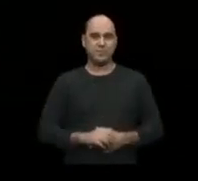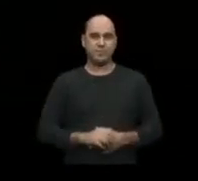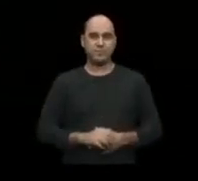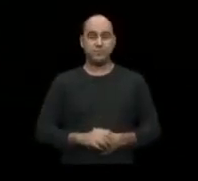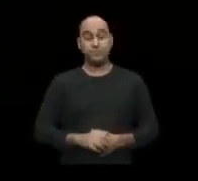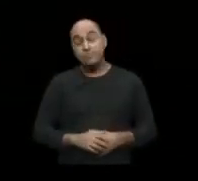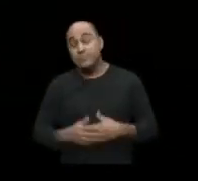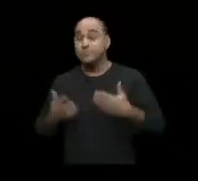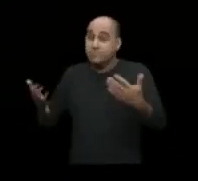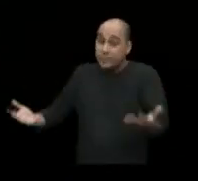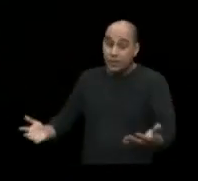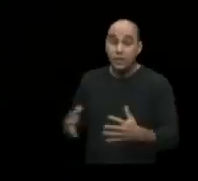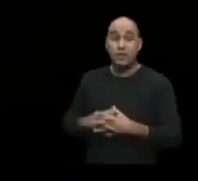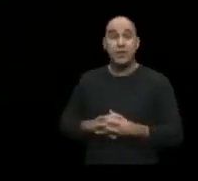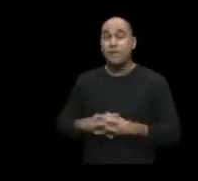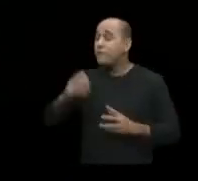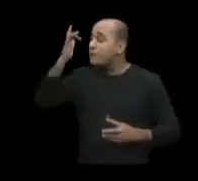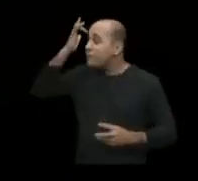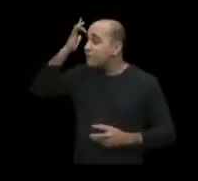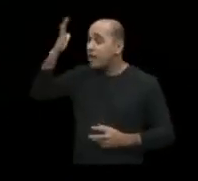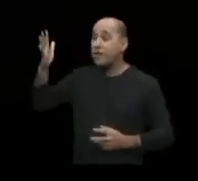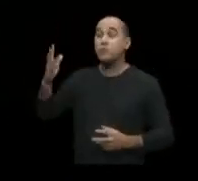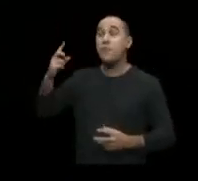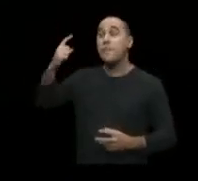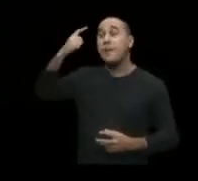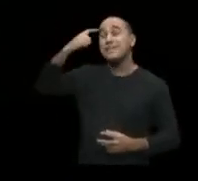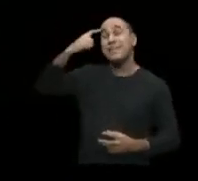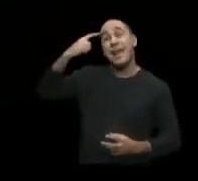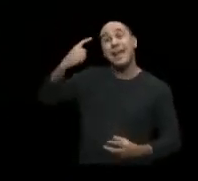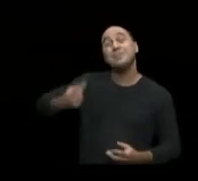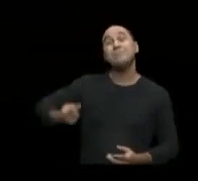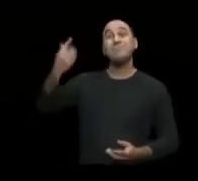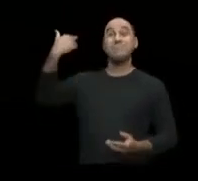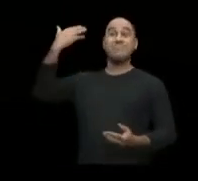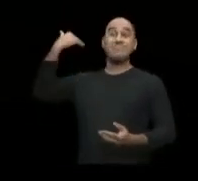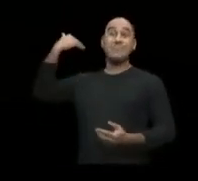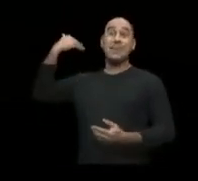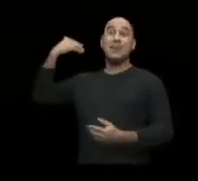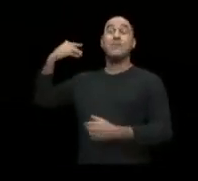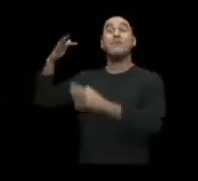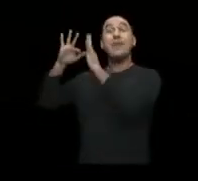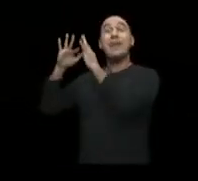fácil pensarmos nos momentos felizes que nós vamos viver